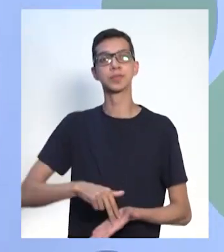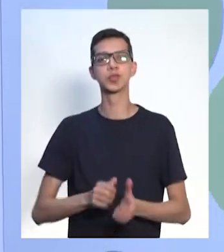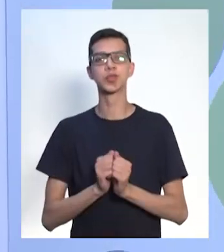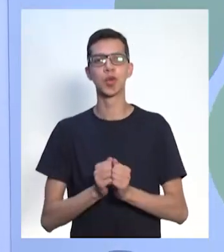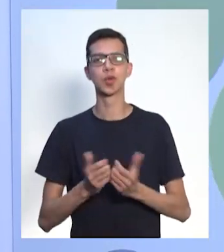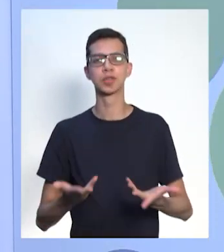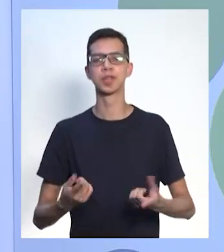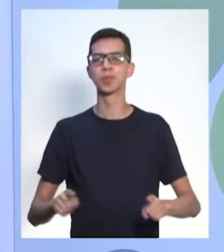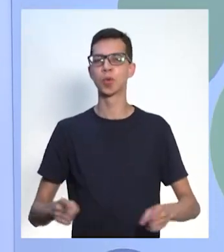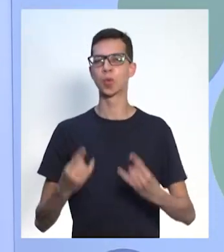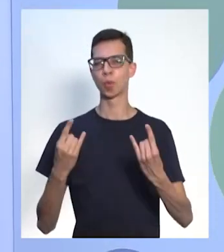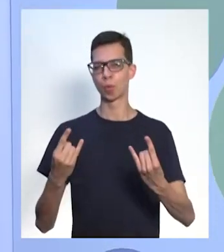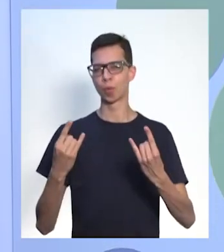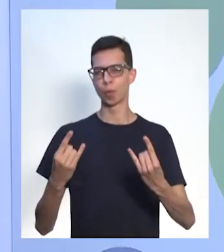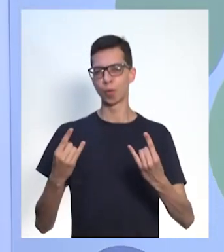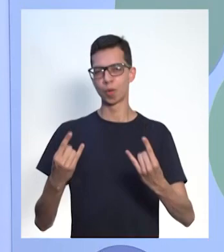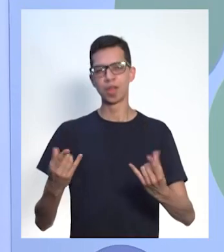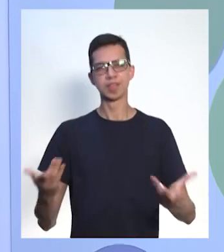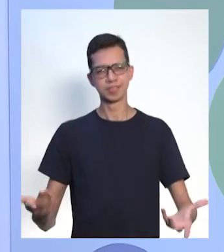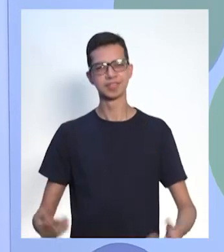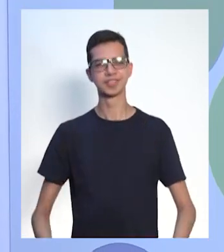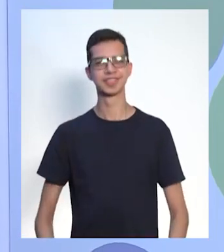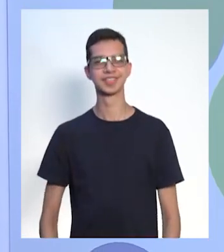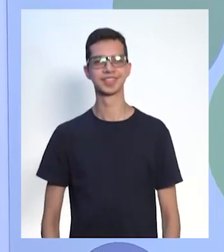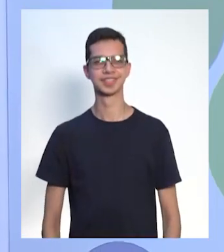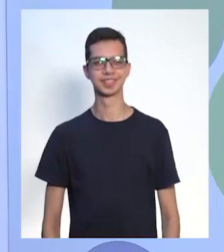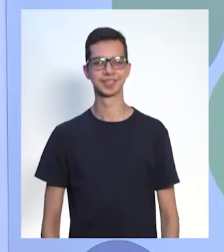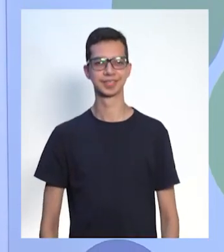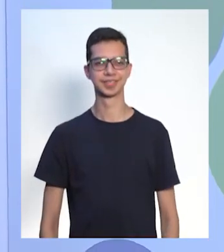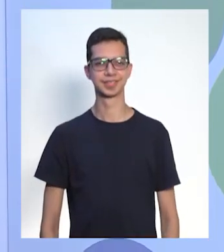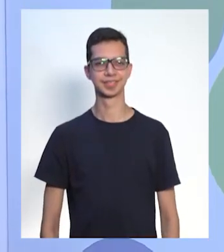bota a música aí, o rock pesado aí!